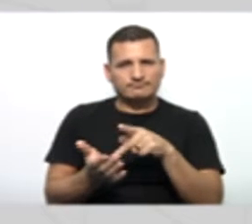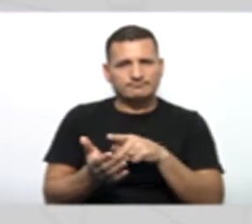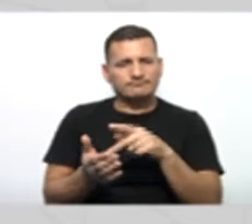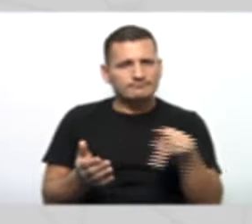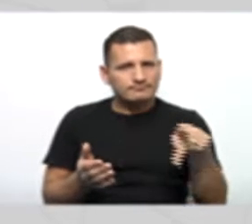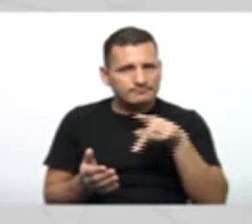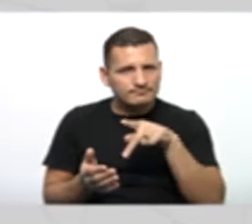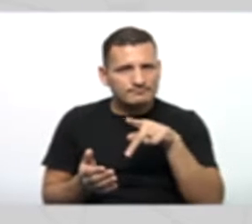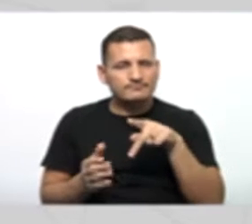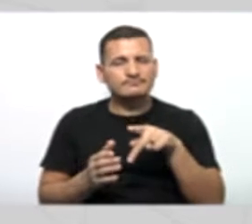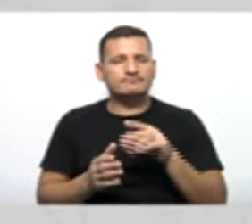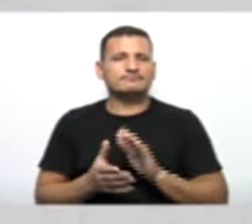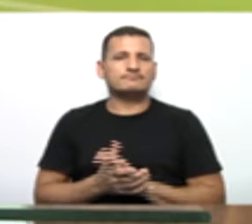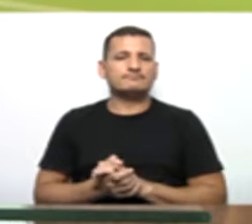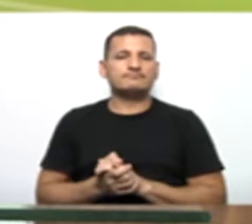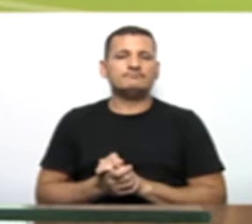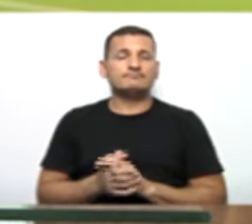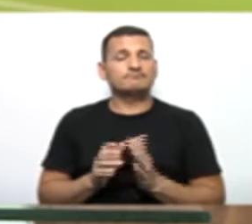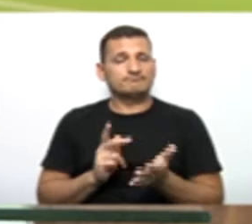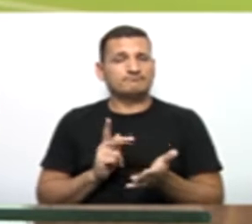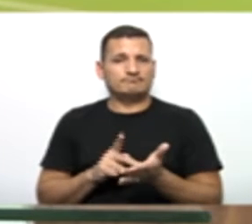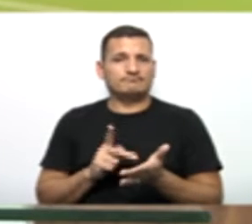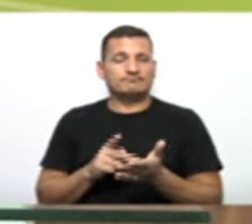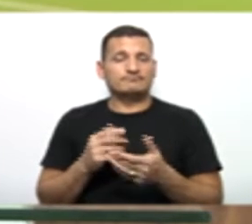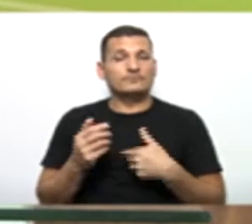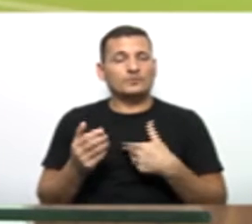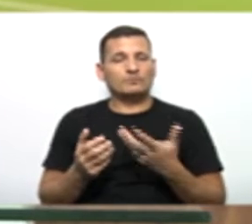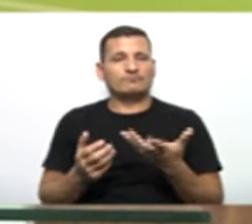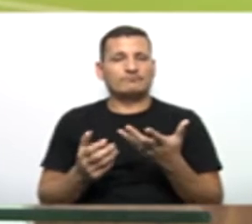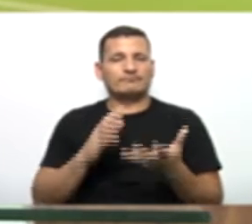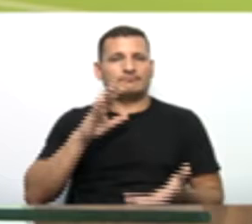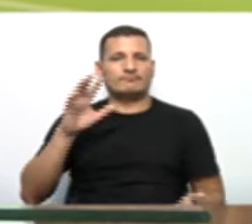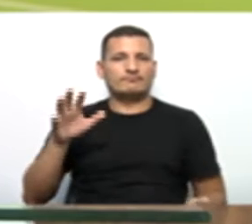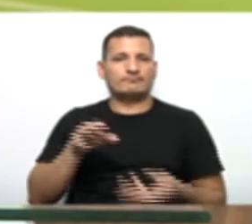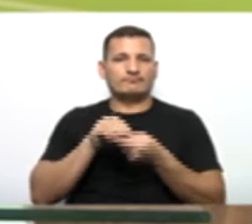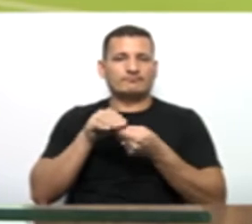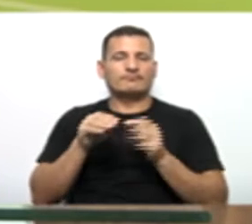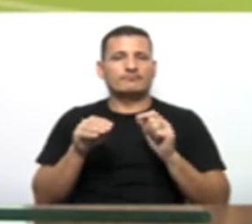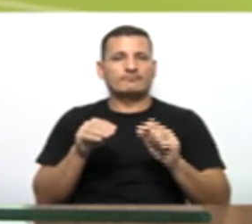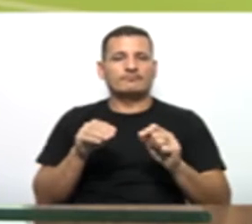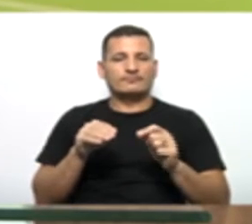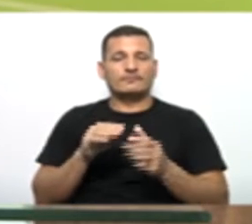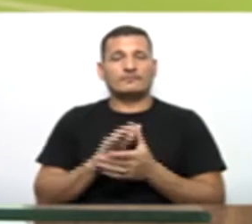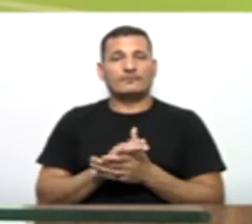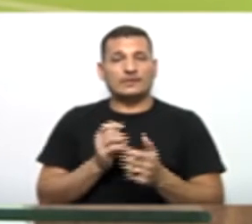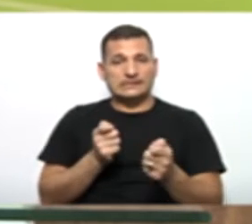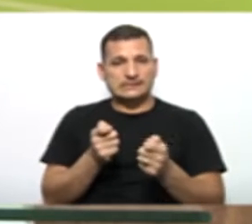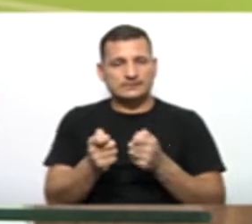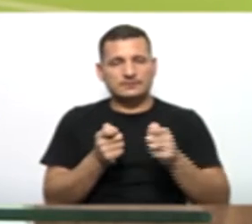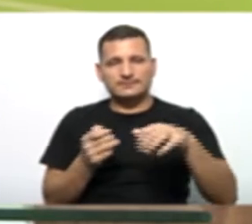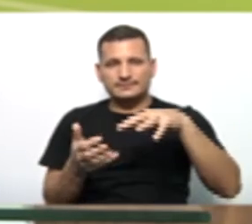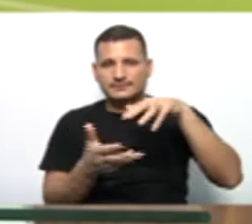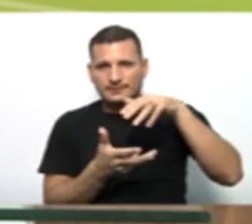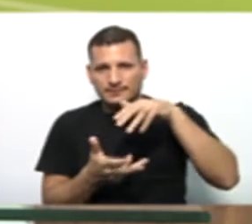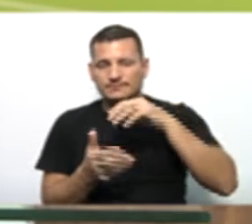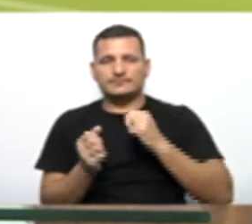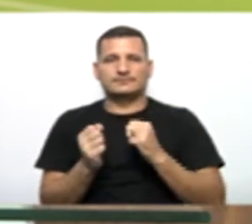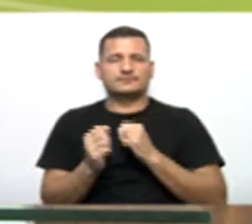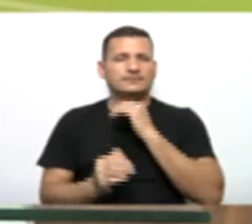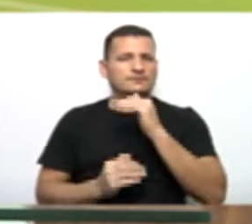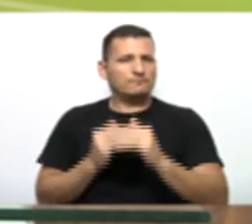Exatamente, professor Willis. Eu gostaria apenas de acrescentar que a questão da sustentabilidade, do